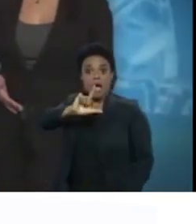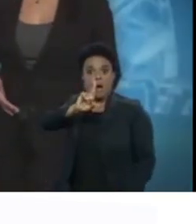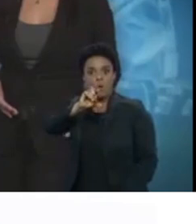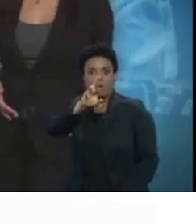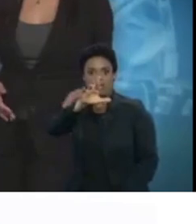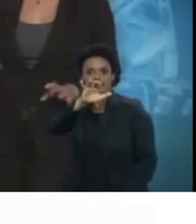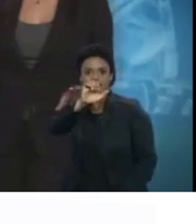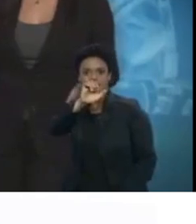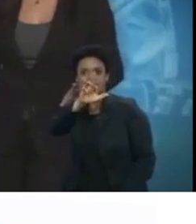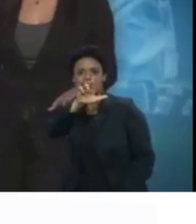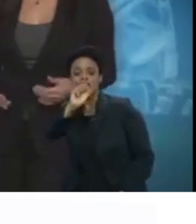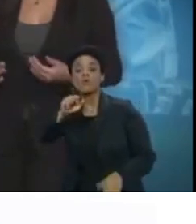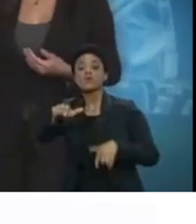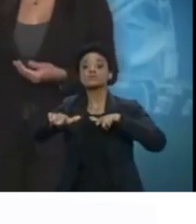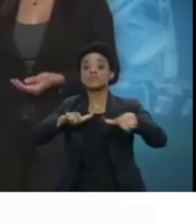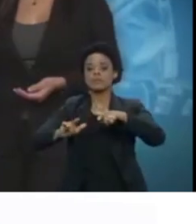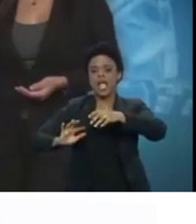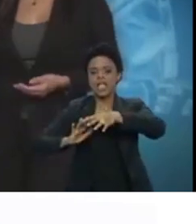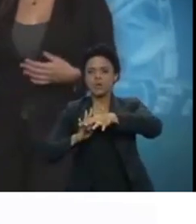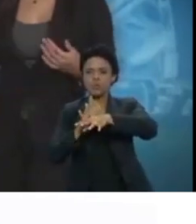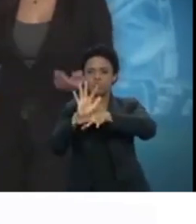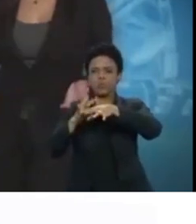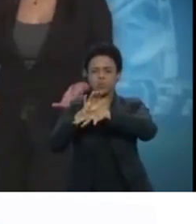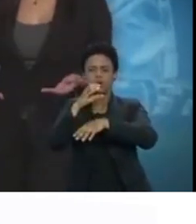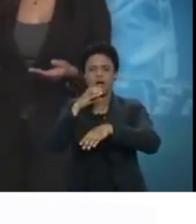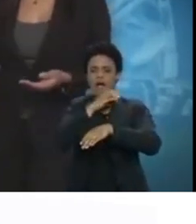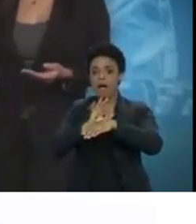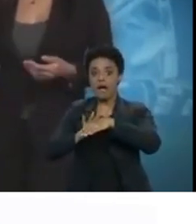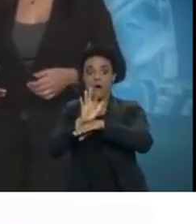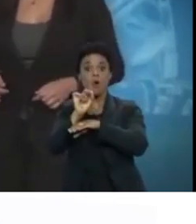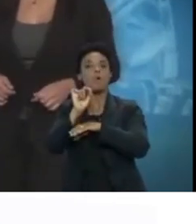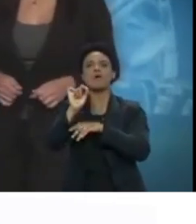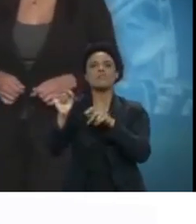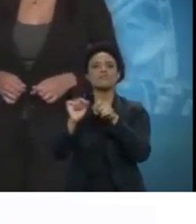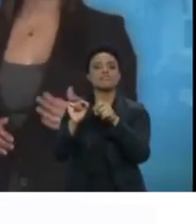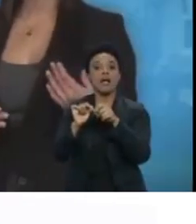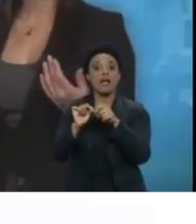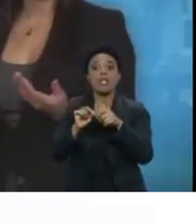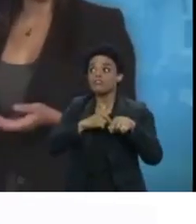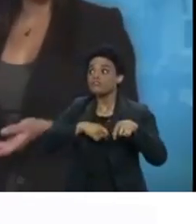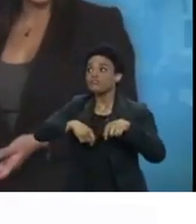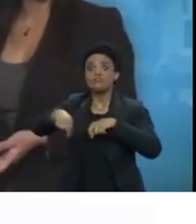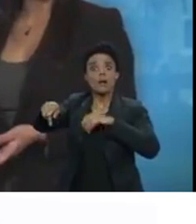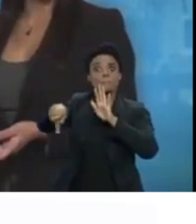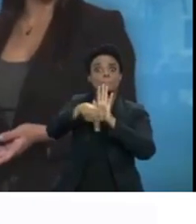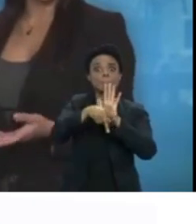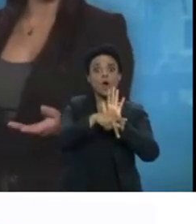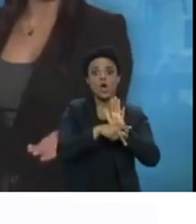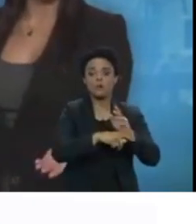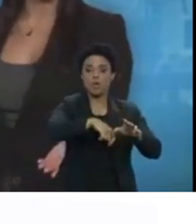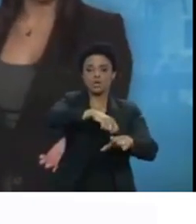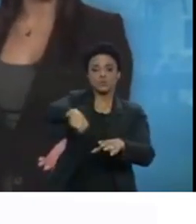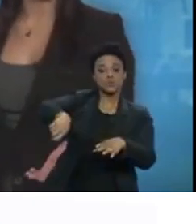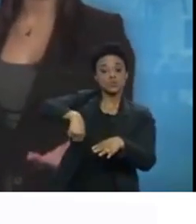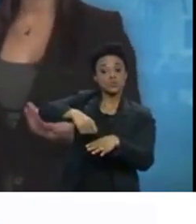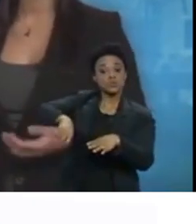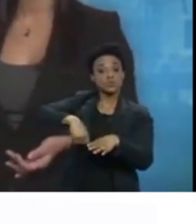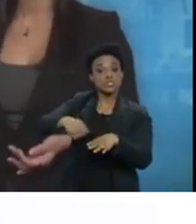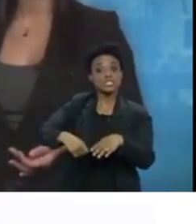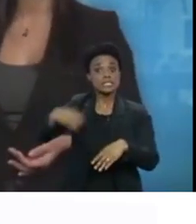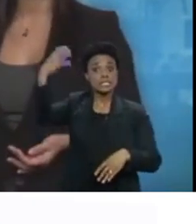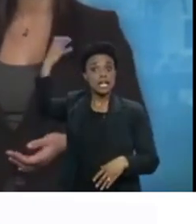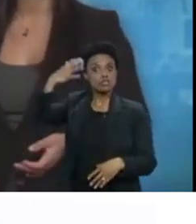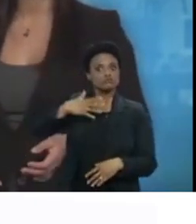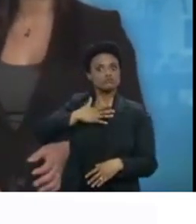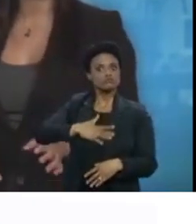de aquecimento para setores como linha de produção, chuveiros e cozinha, por exemplo. E para atender cada setor de forma adequada, eu